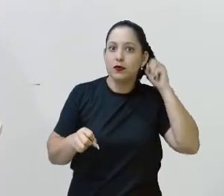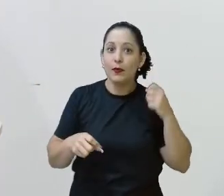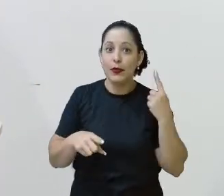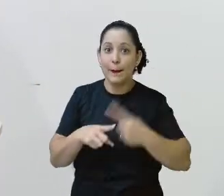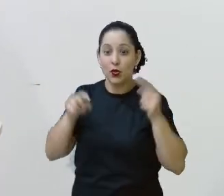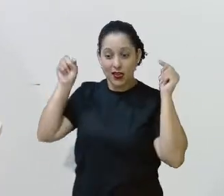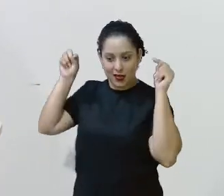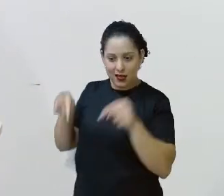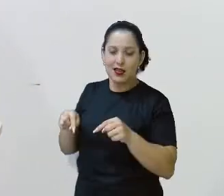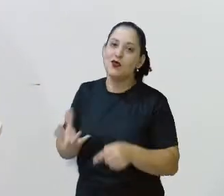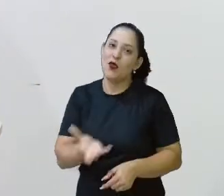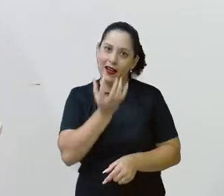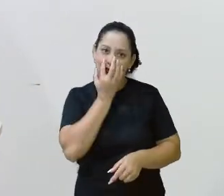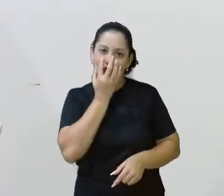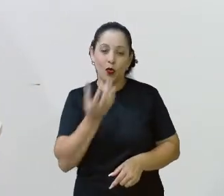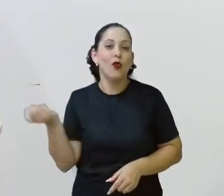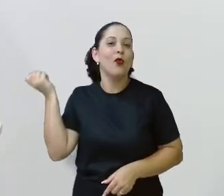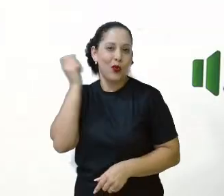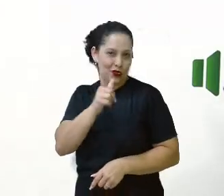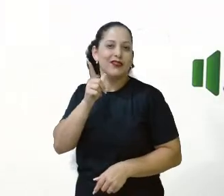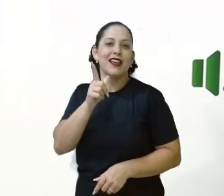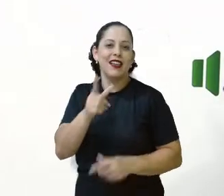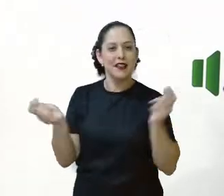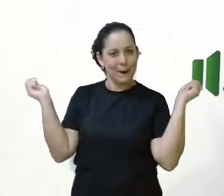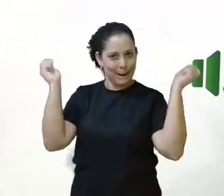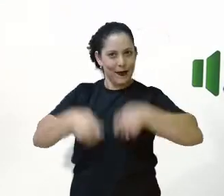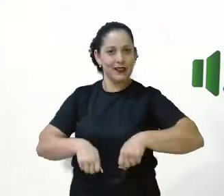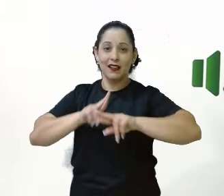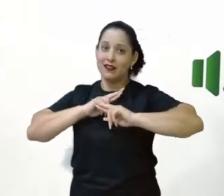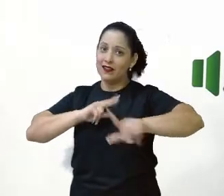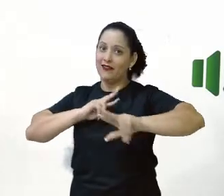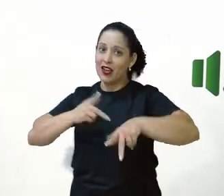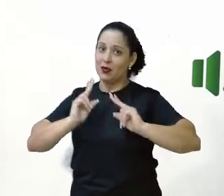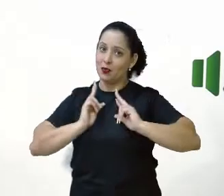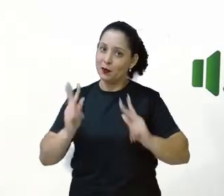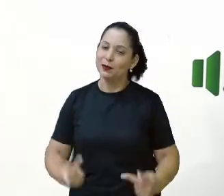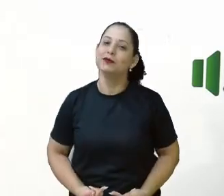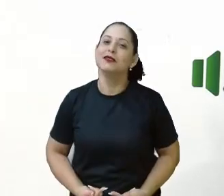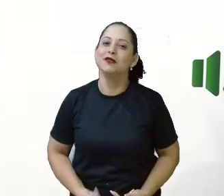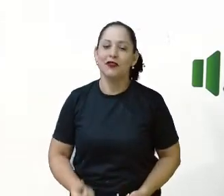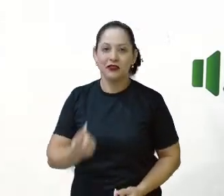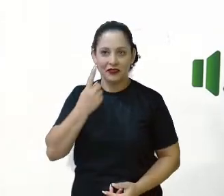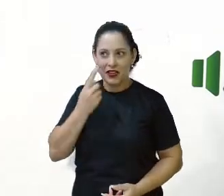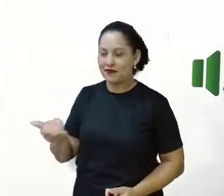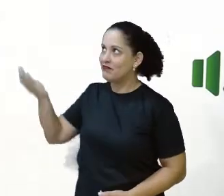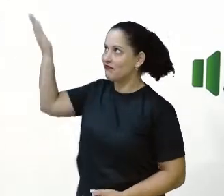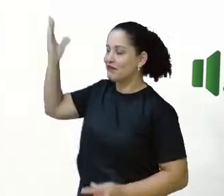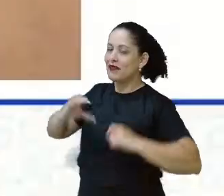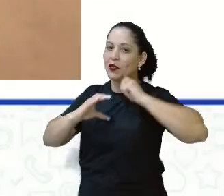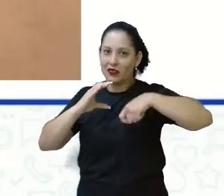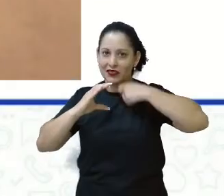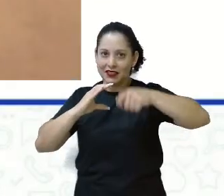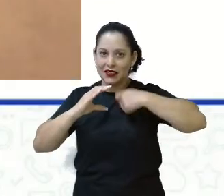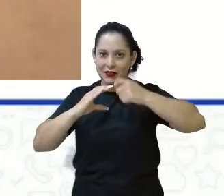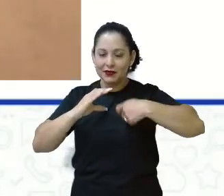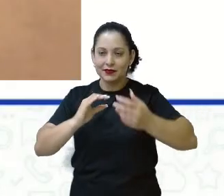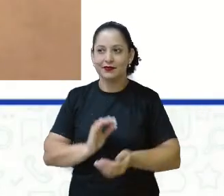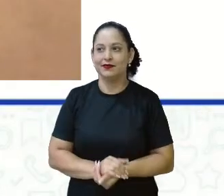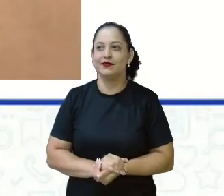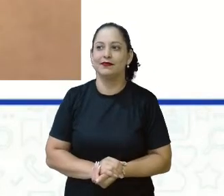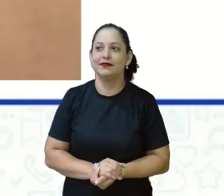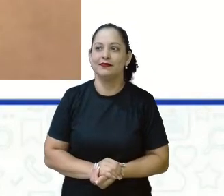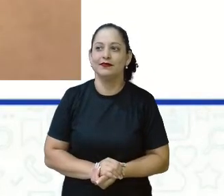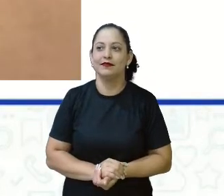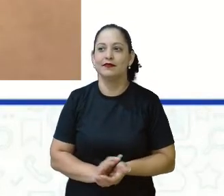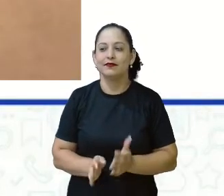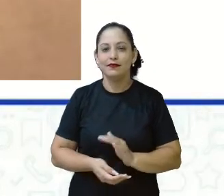é a fisiologia dele. É a capacidade dele que é diferente da nossa. Vamos ver esse vídeo, Bel. Eles captam